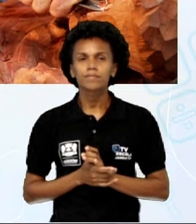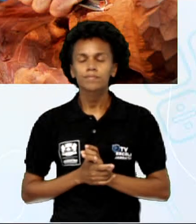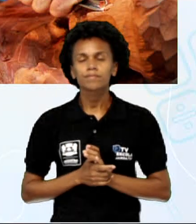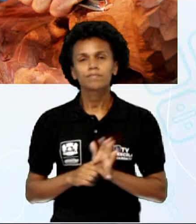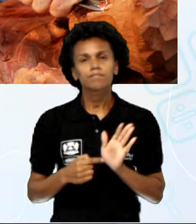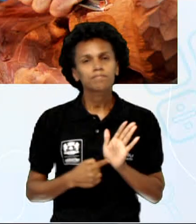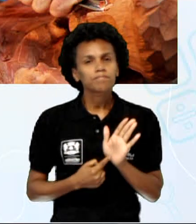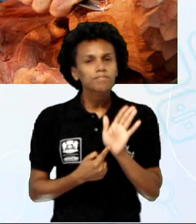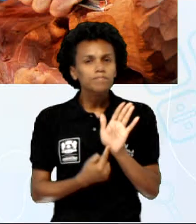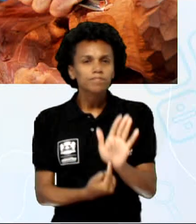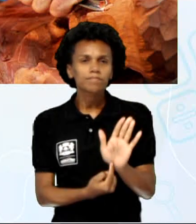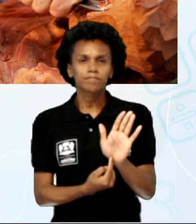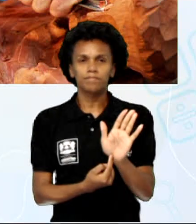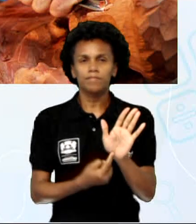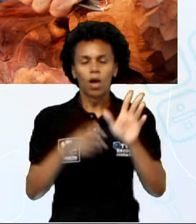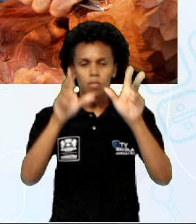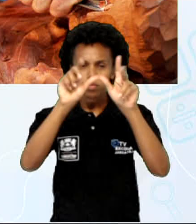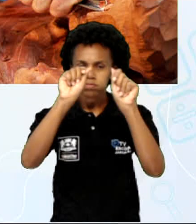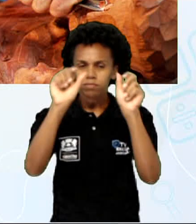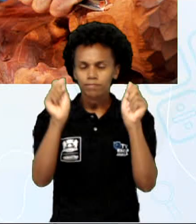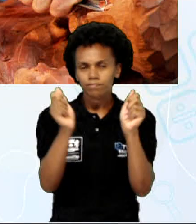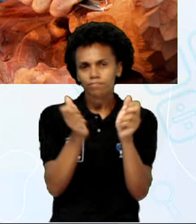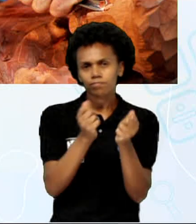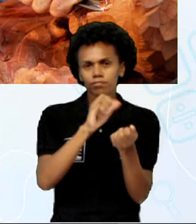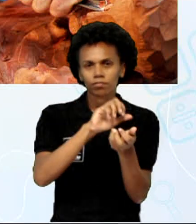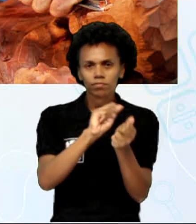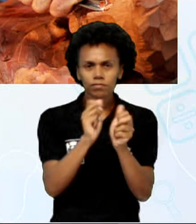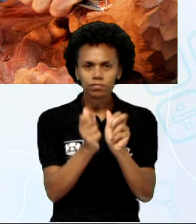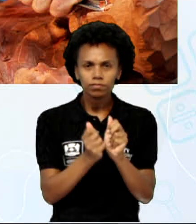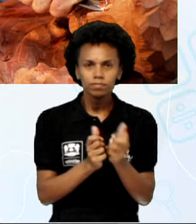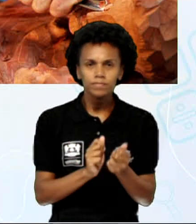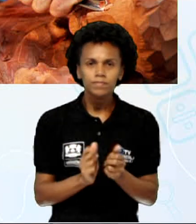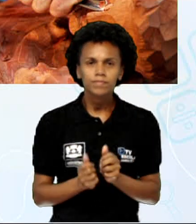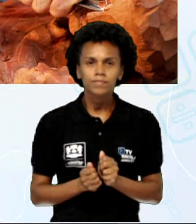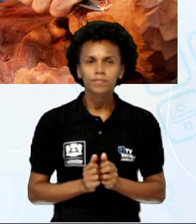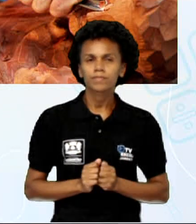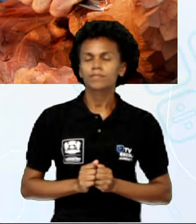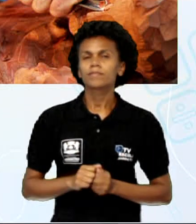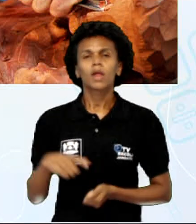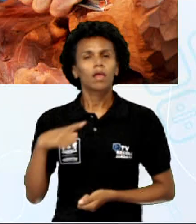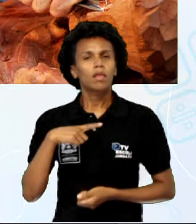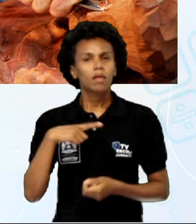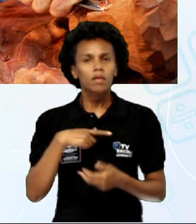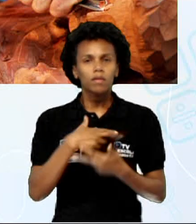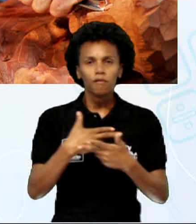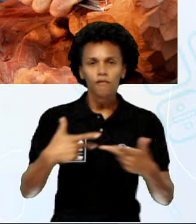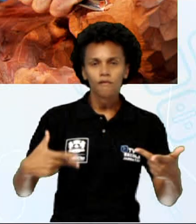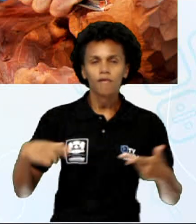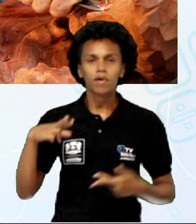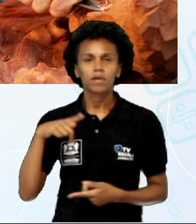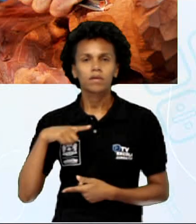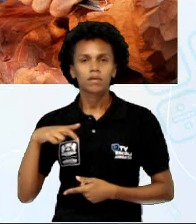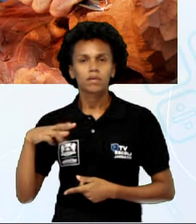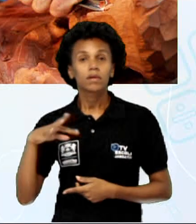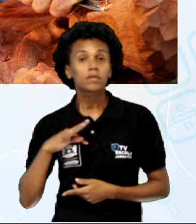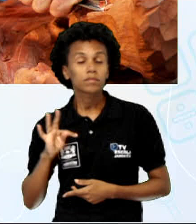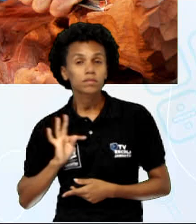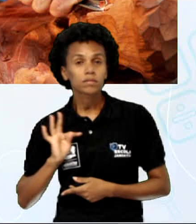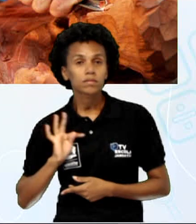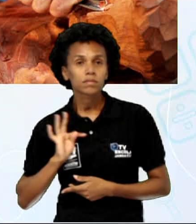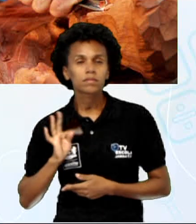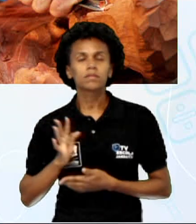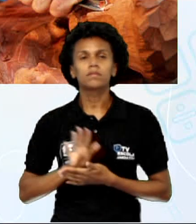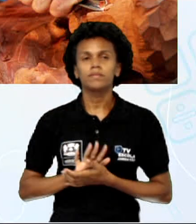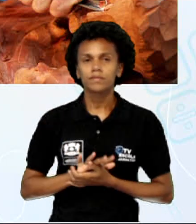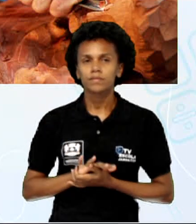relevo, total ou parcial. Existem várias técnicas de trabalhar o material. Tem a fundição, tem a moldagem